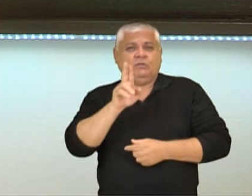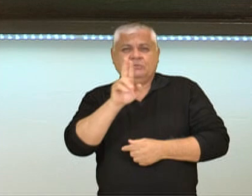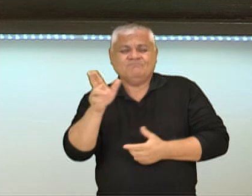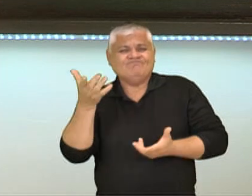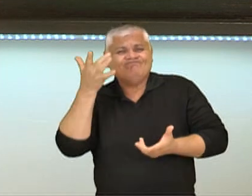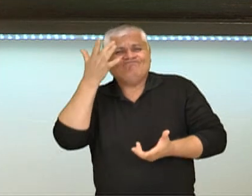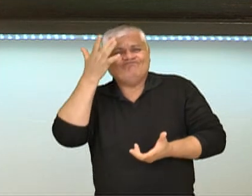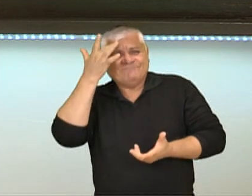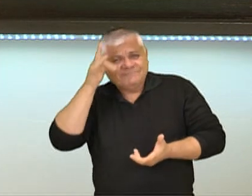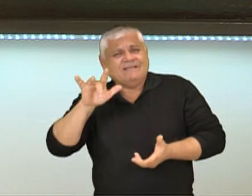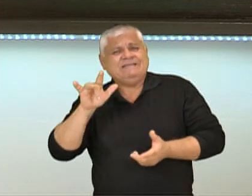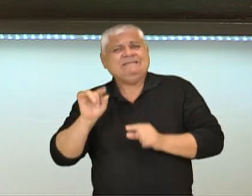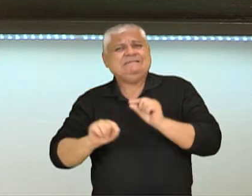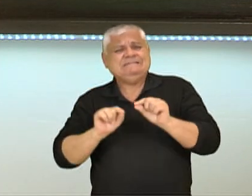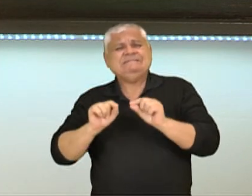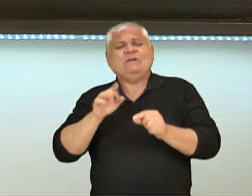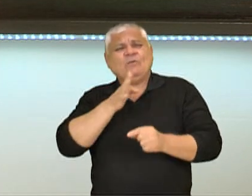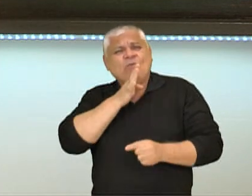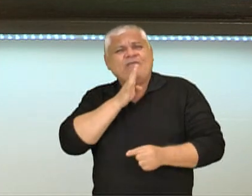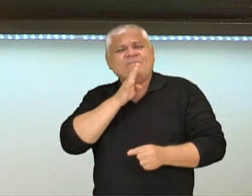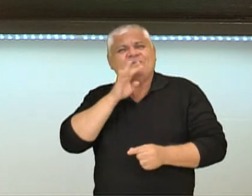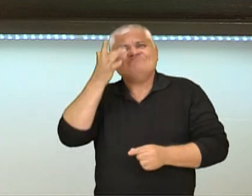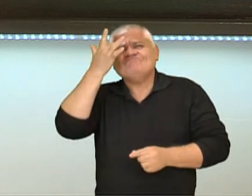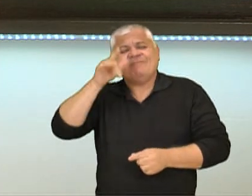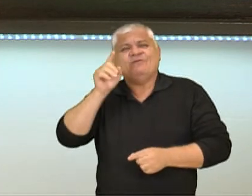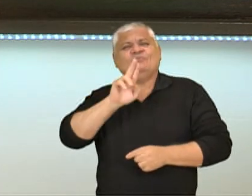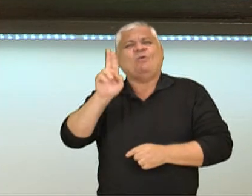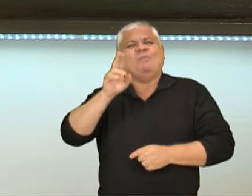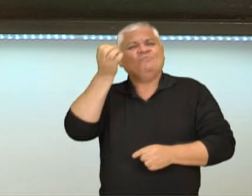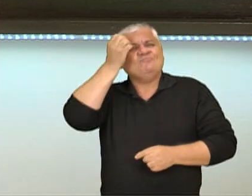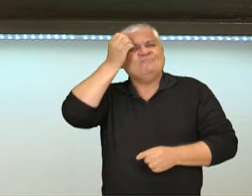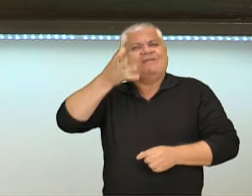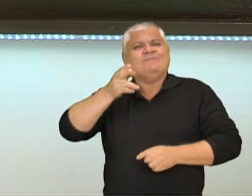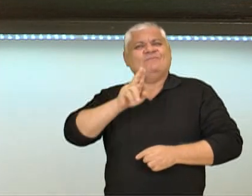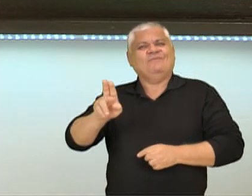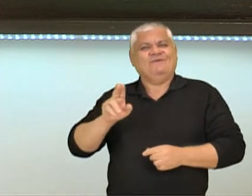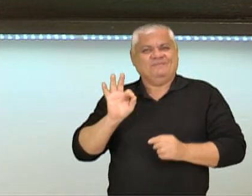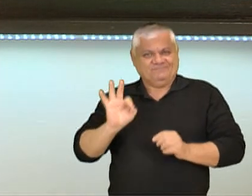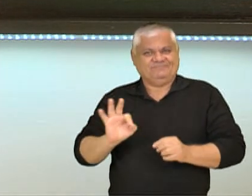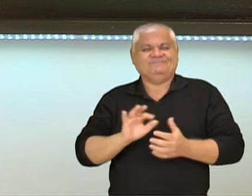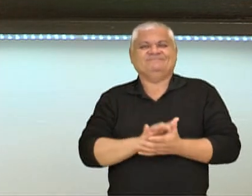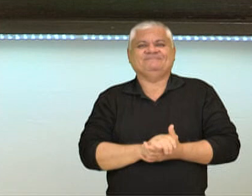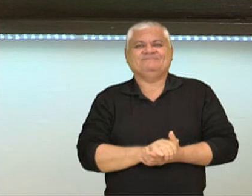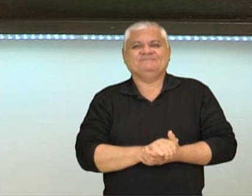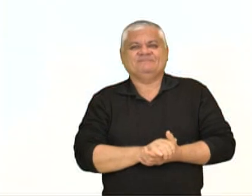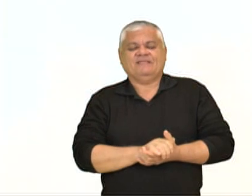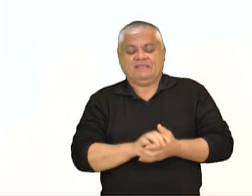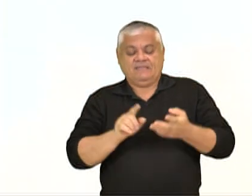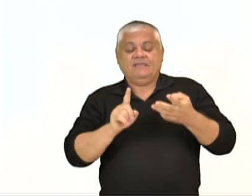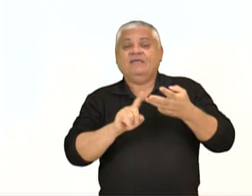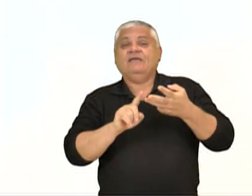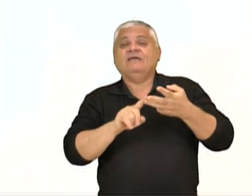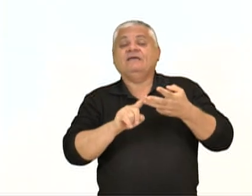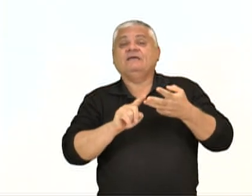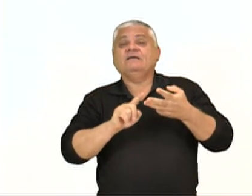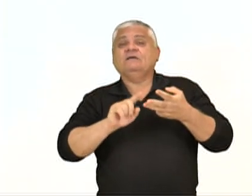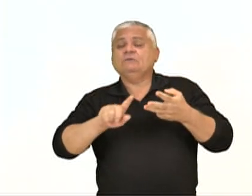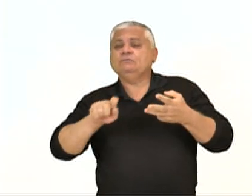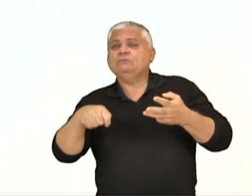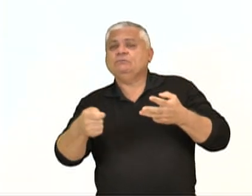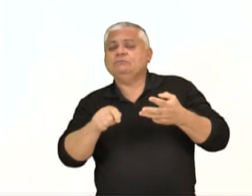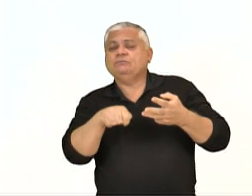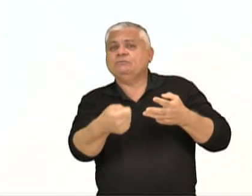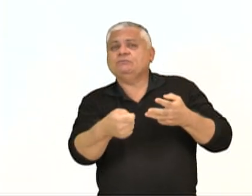nome, né, de alguns que você conheça, mas eu tenho certeza que alguns você deve conhecer. E você sabe alguma